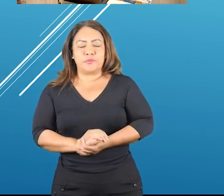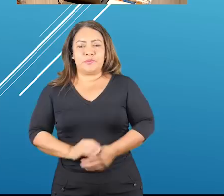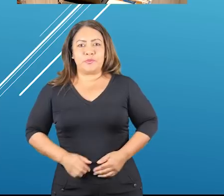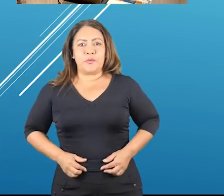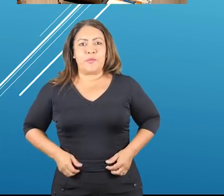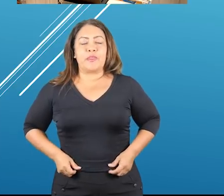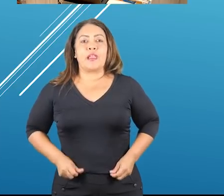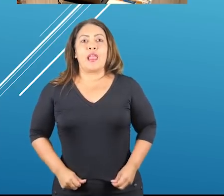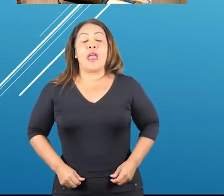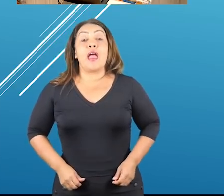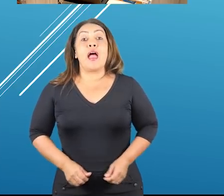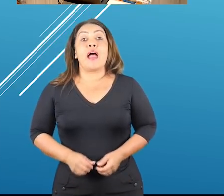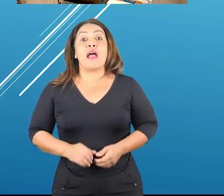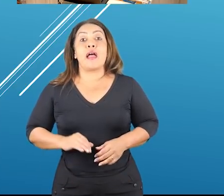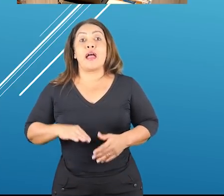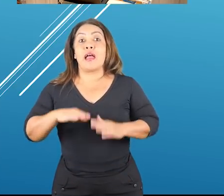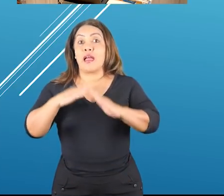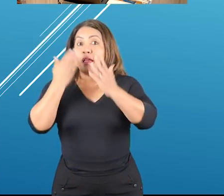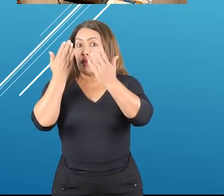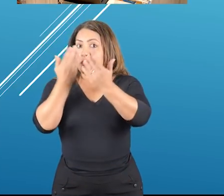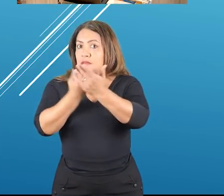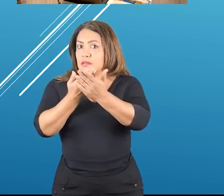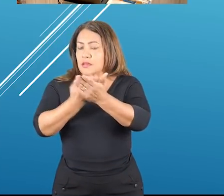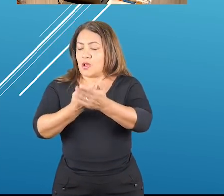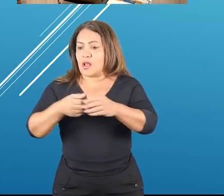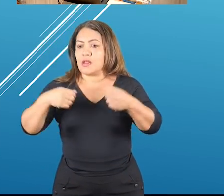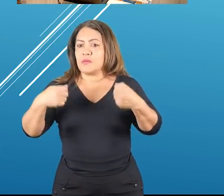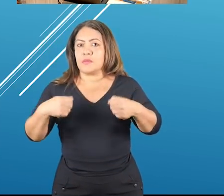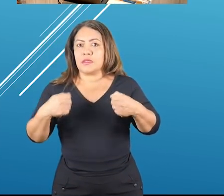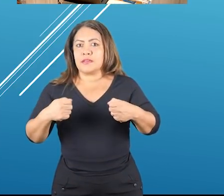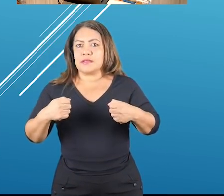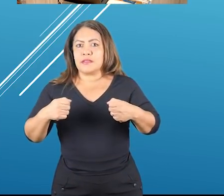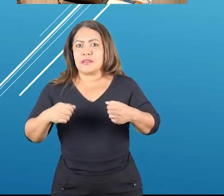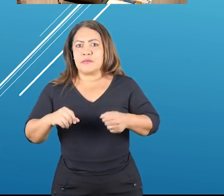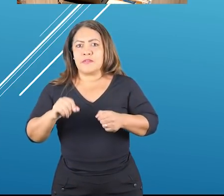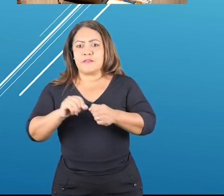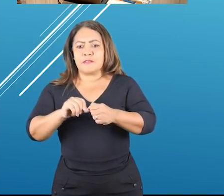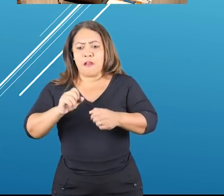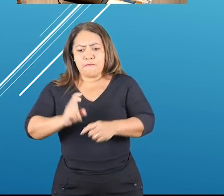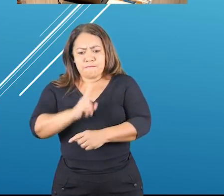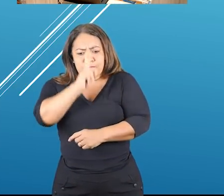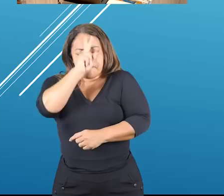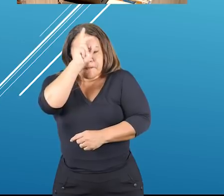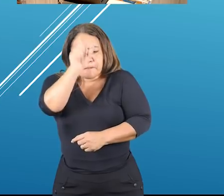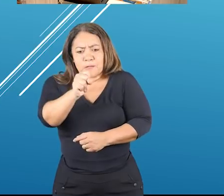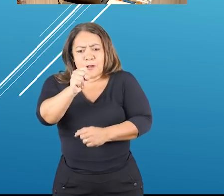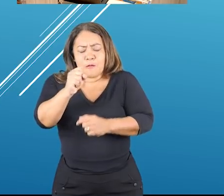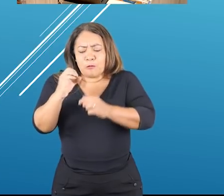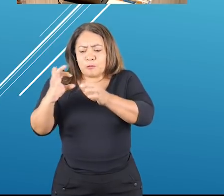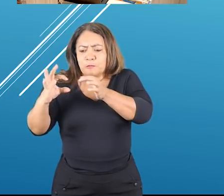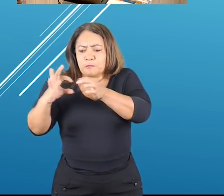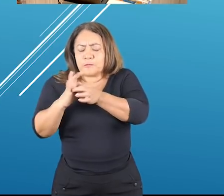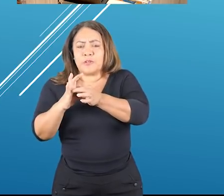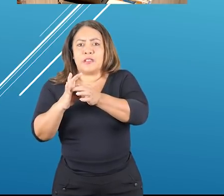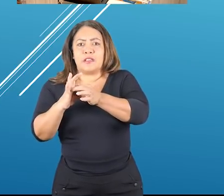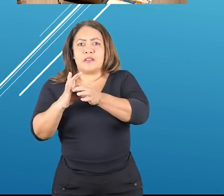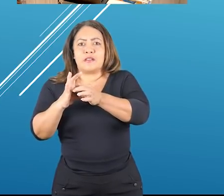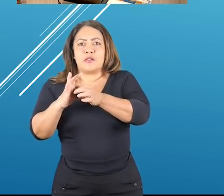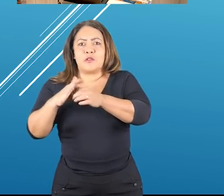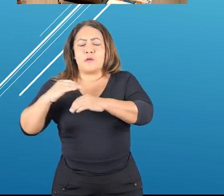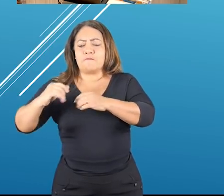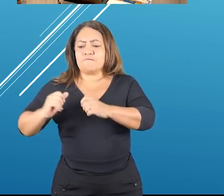A escola, então, precisa potencializar esse vínculo com a criança e a família,